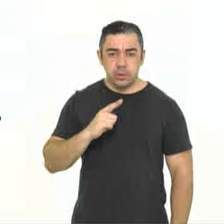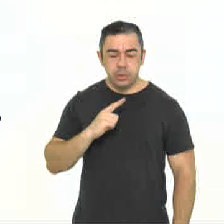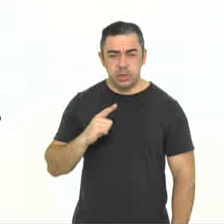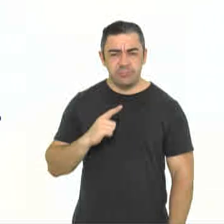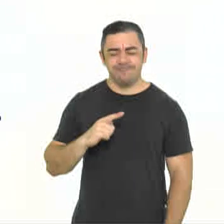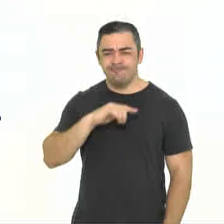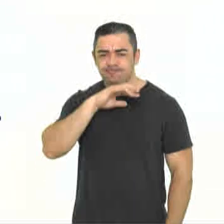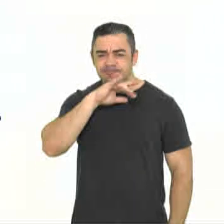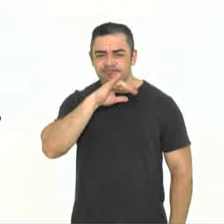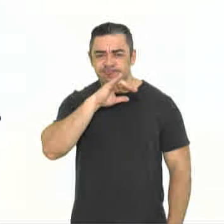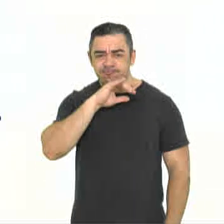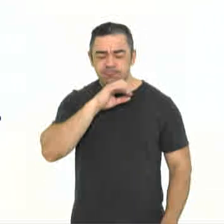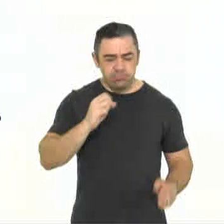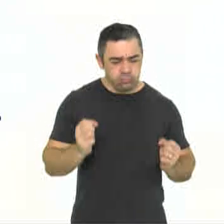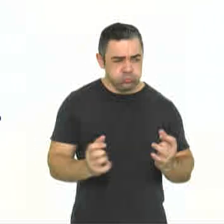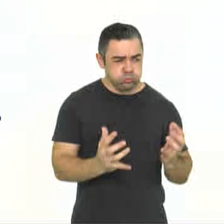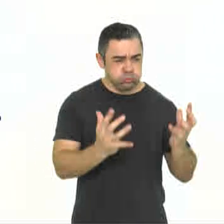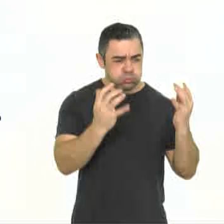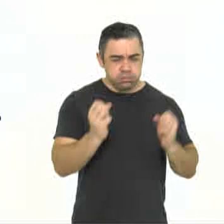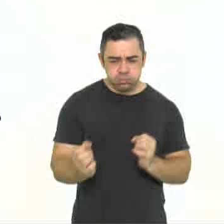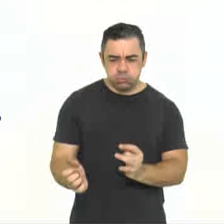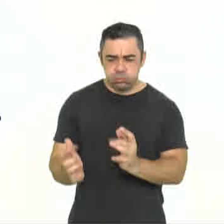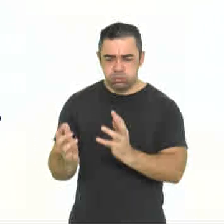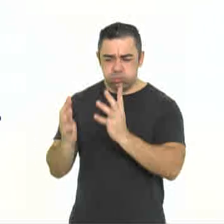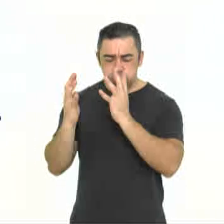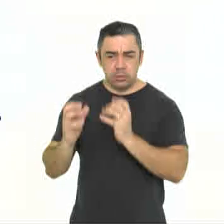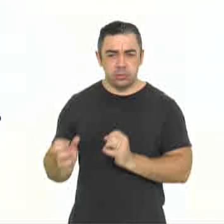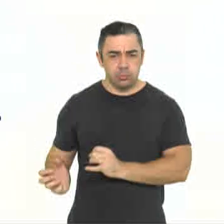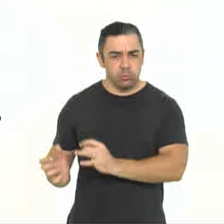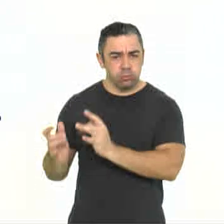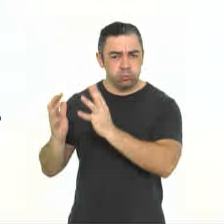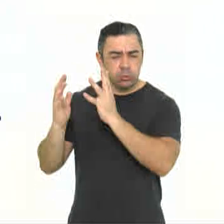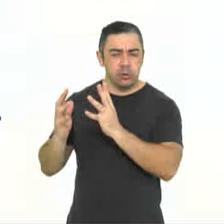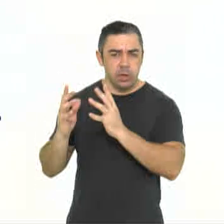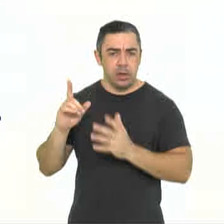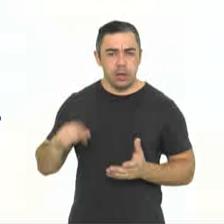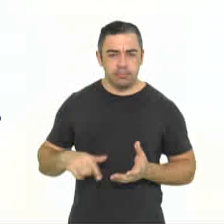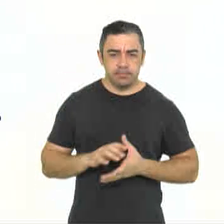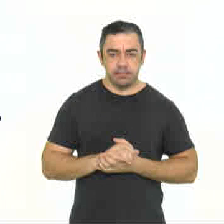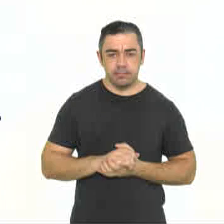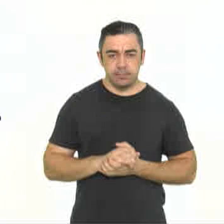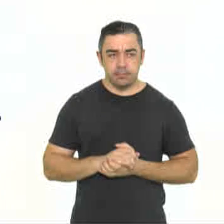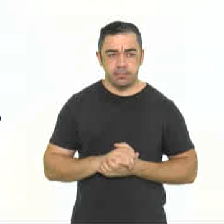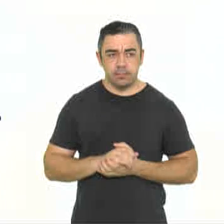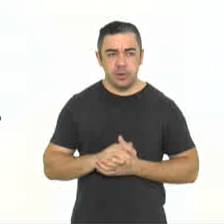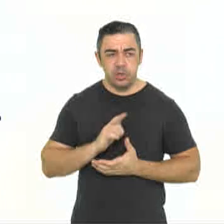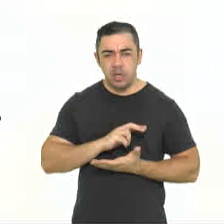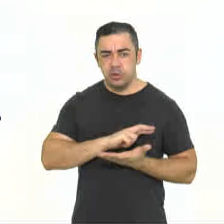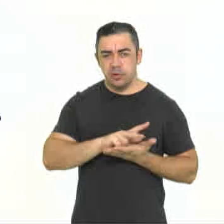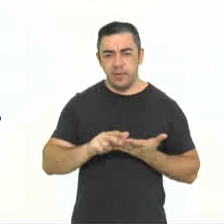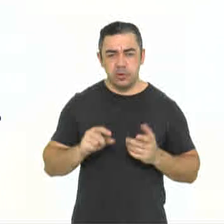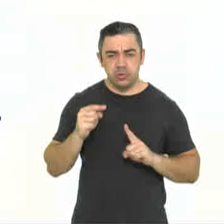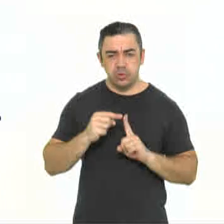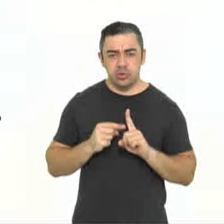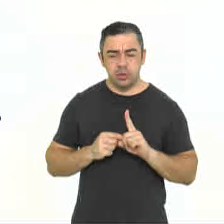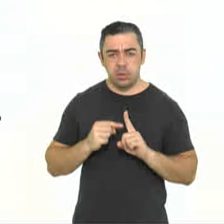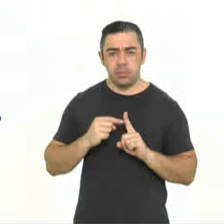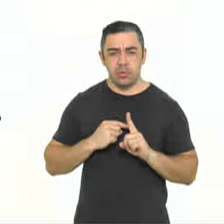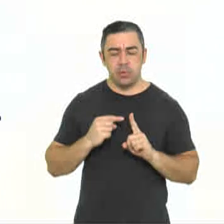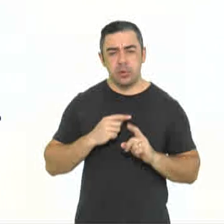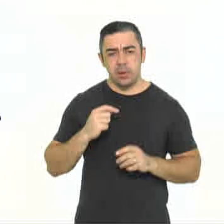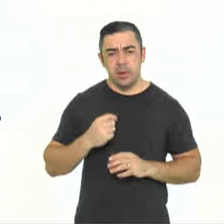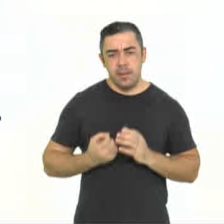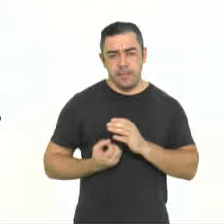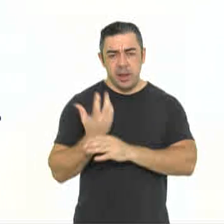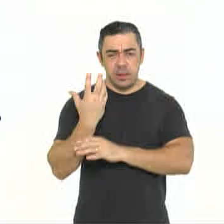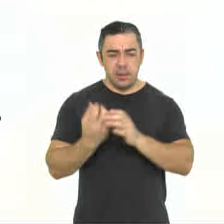carrapicho tinham expulsado os tinhorões e as begônias. Os crótons continuavam, porém, a viver